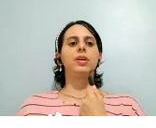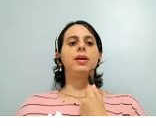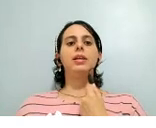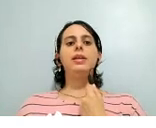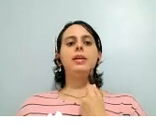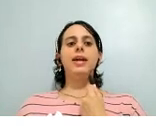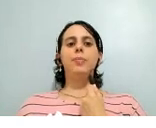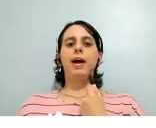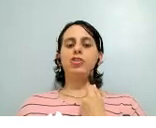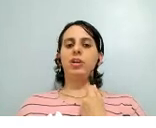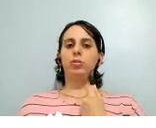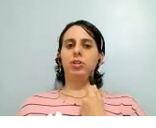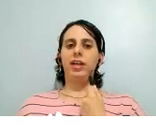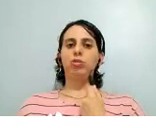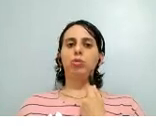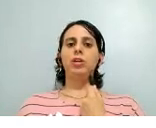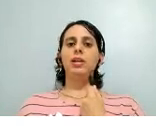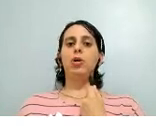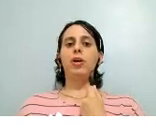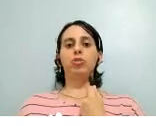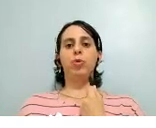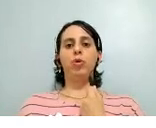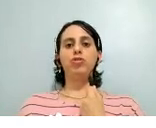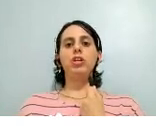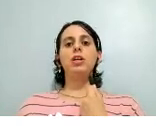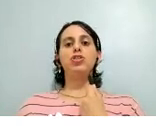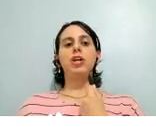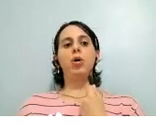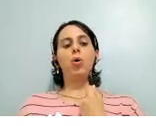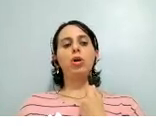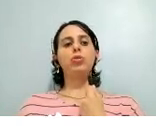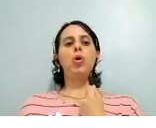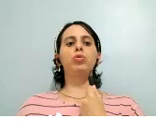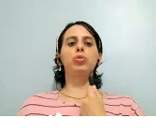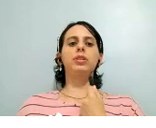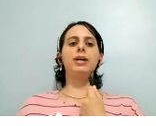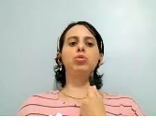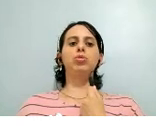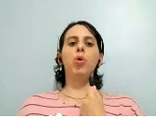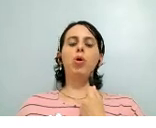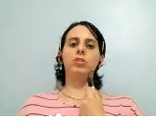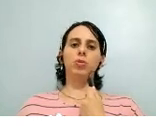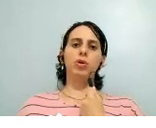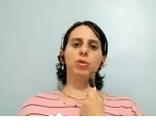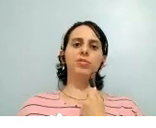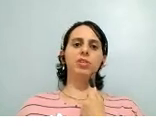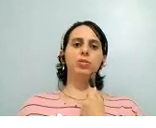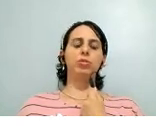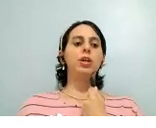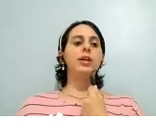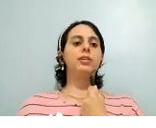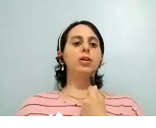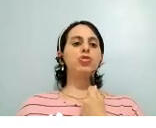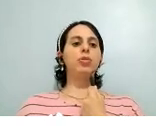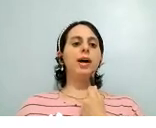1.4. Ligue a imagem ao texto que lhe corresponde de acordo com os cuidados contra o